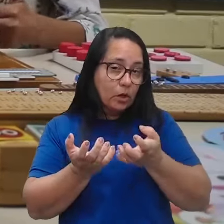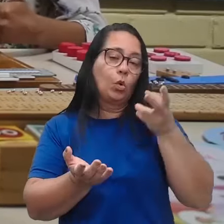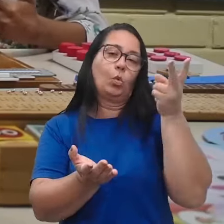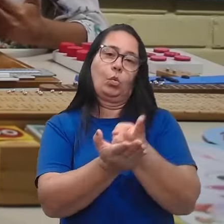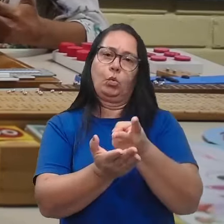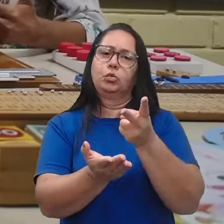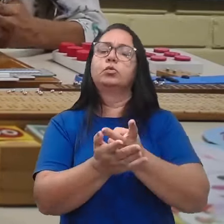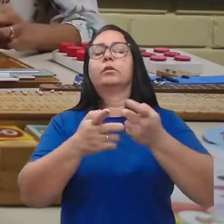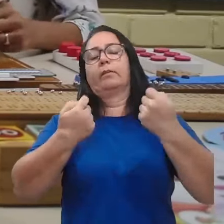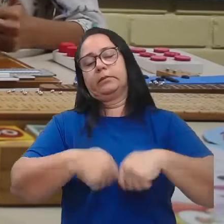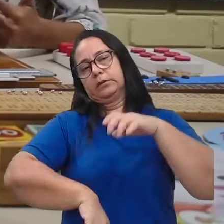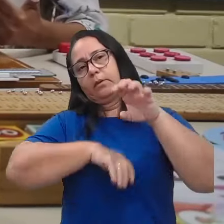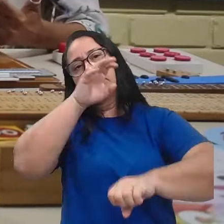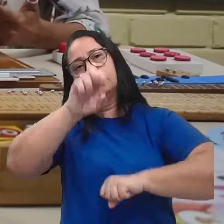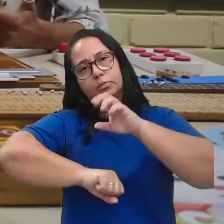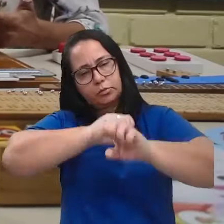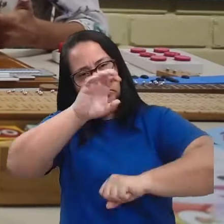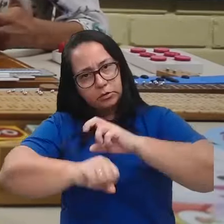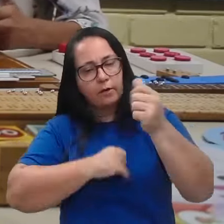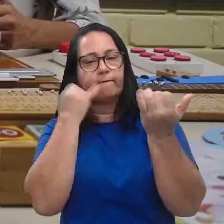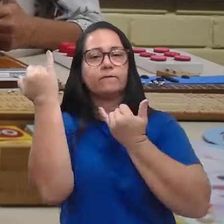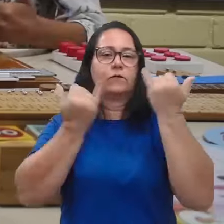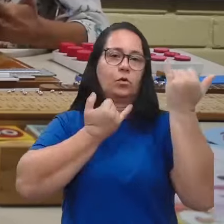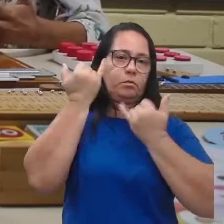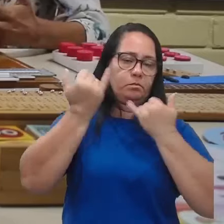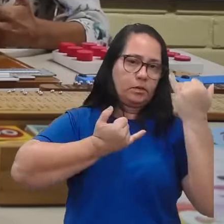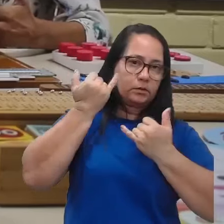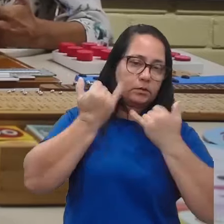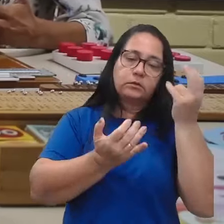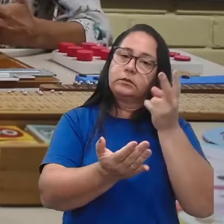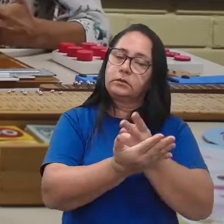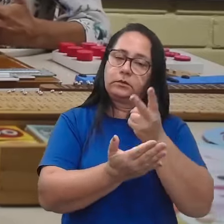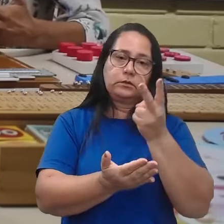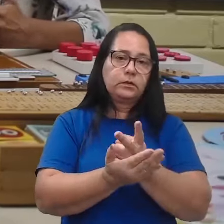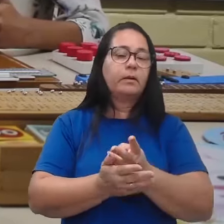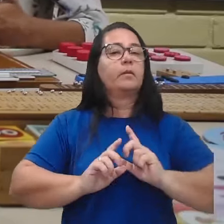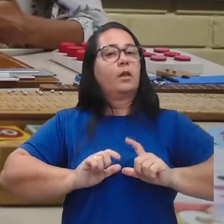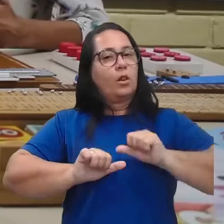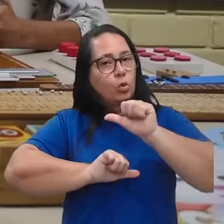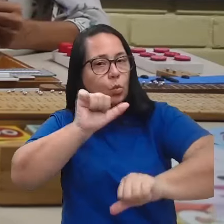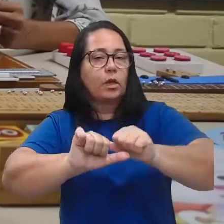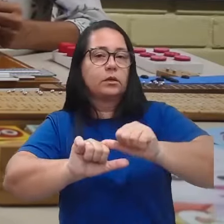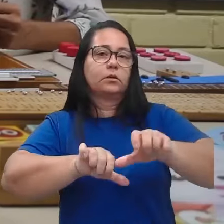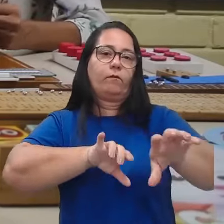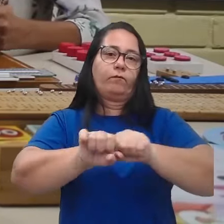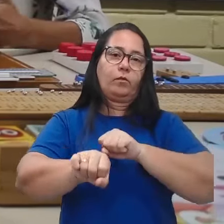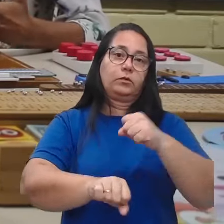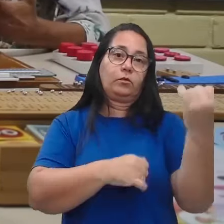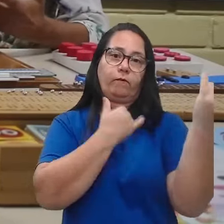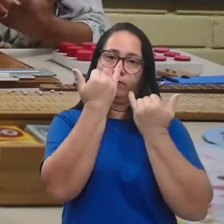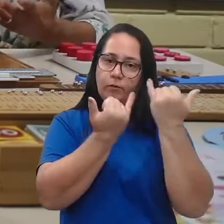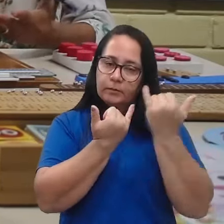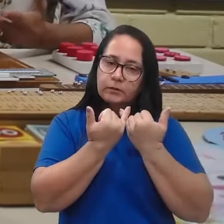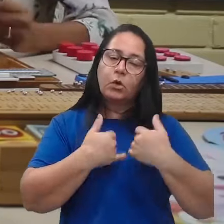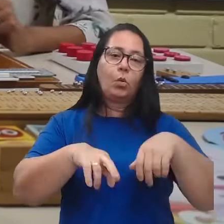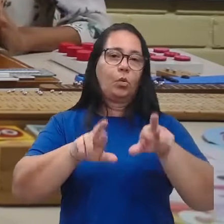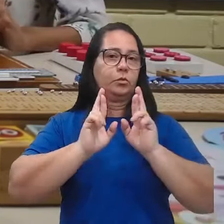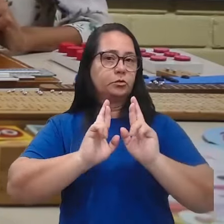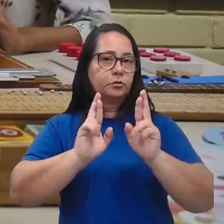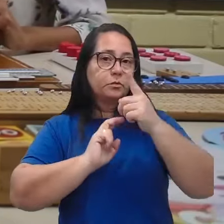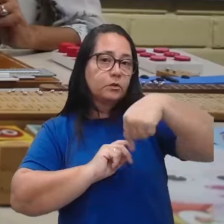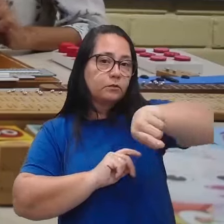sempre em busca de informações e sempre atualizando a tua formação. E eu espero que vocês